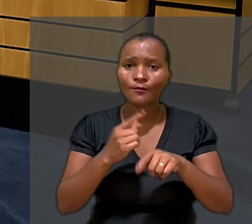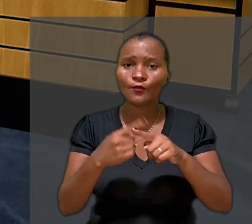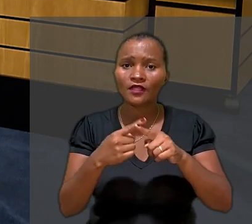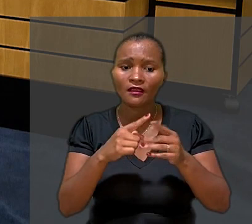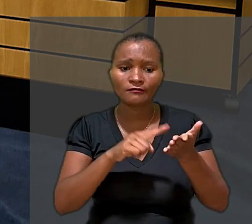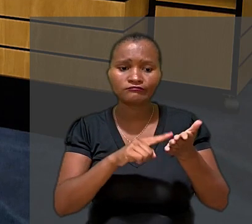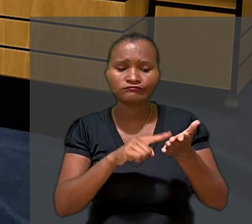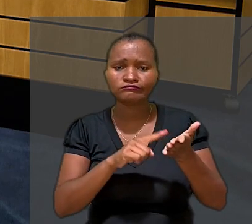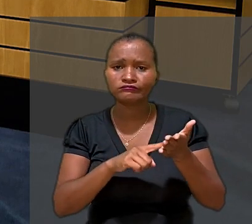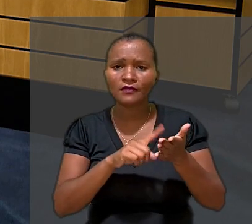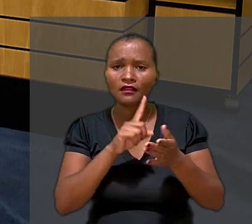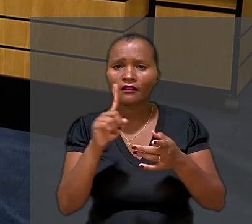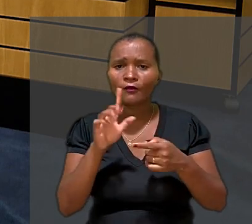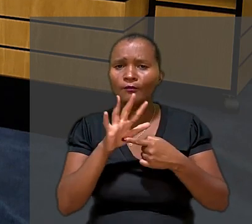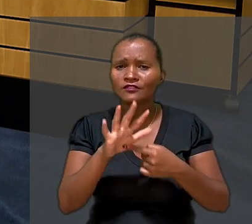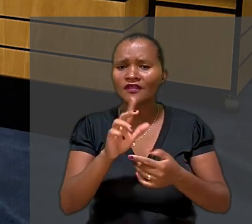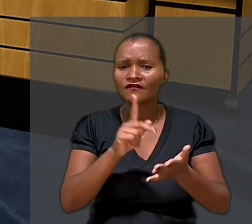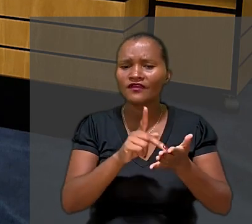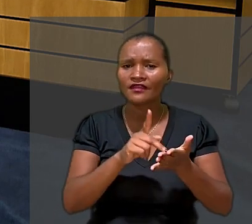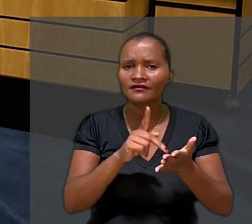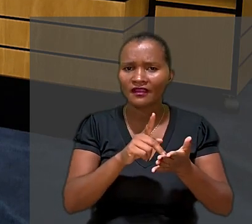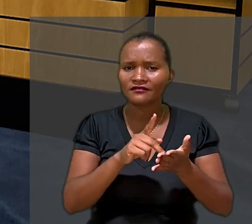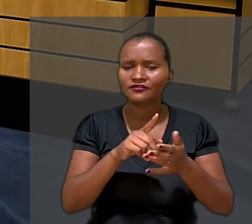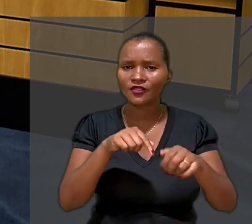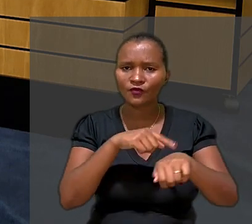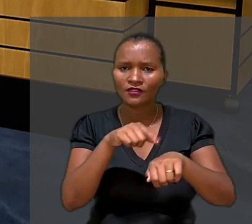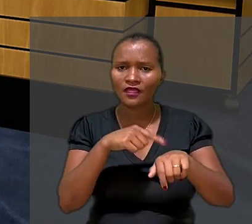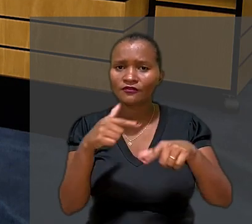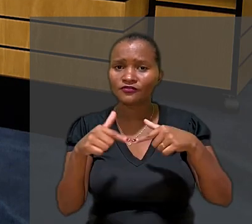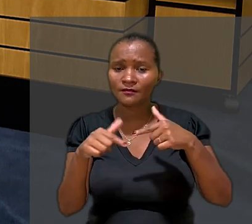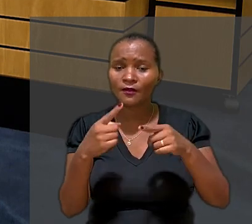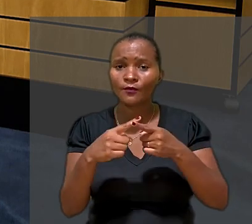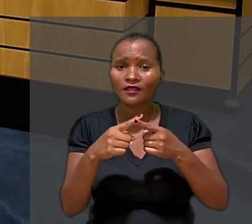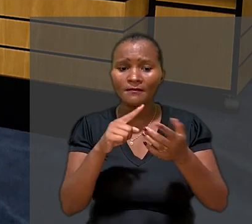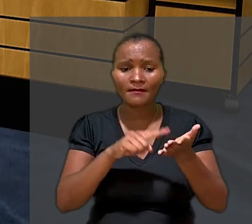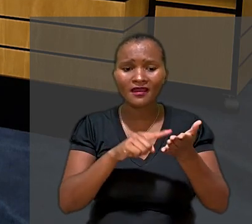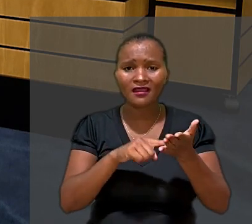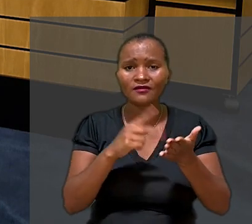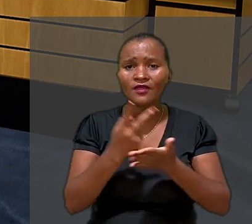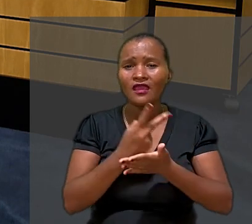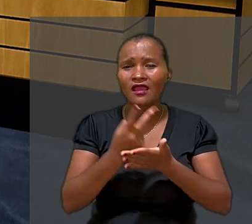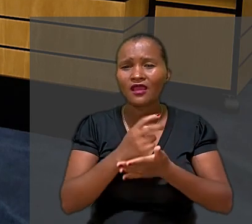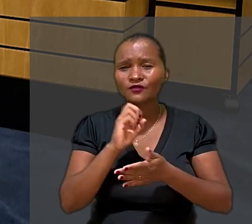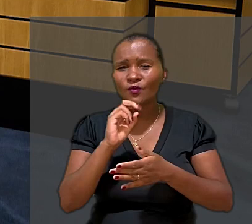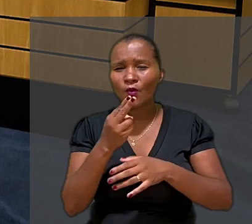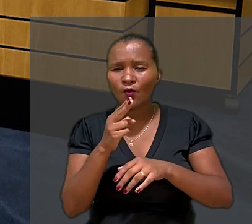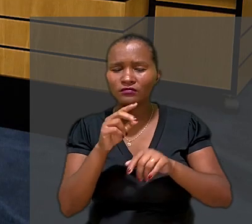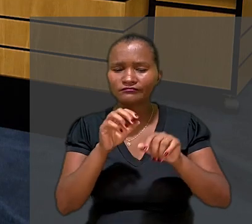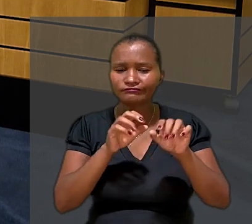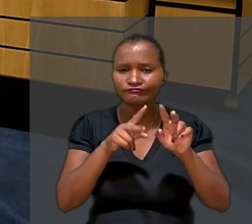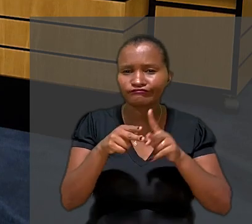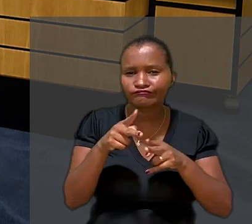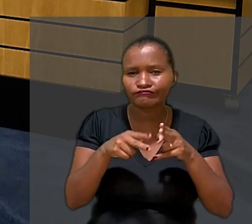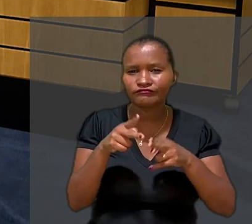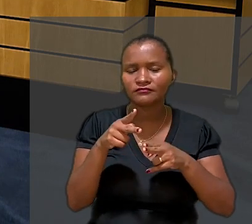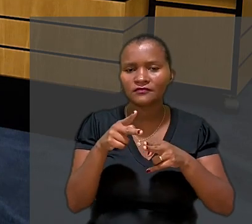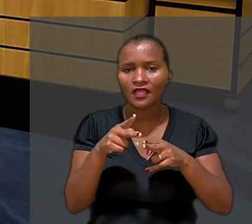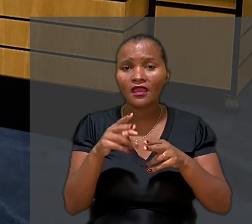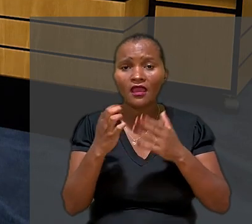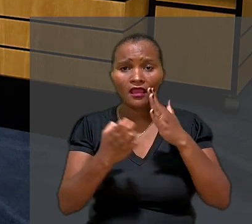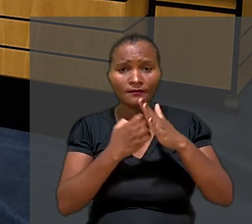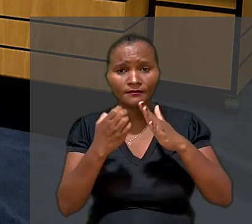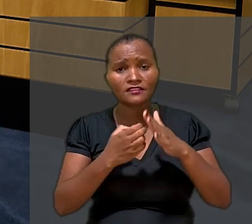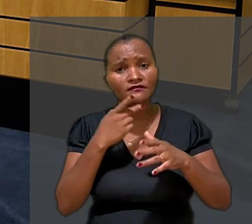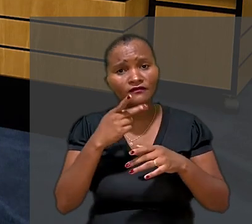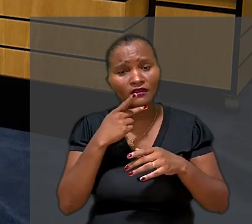de ponto não condiziam com a real jornada de trabalho, porque teriam sido marcados incorretamente ou manipulados. A empresa